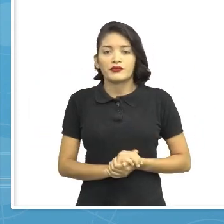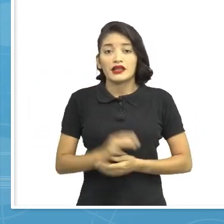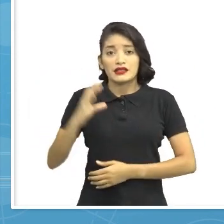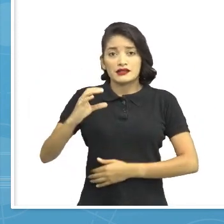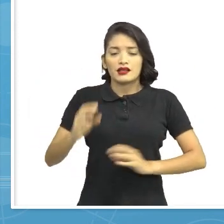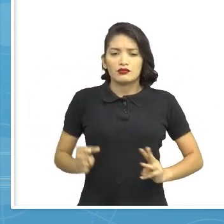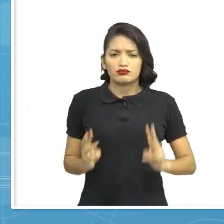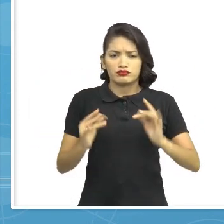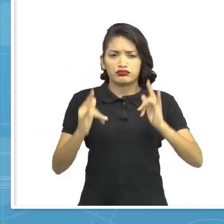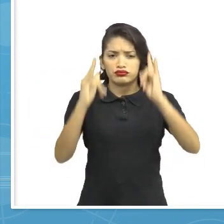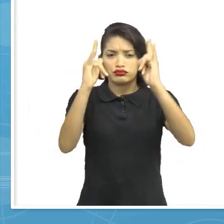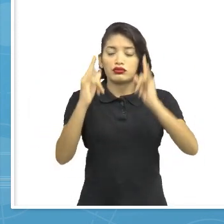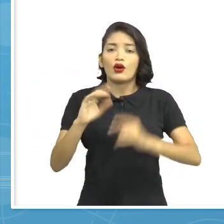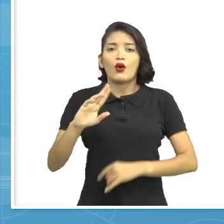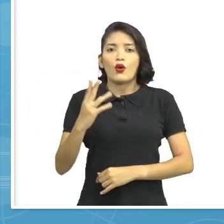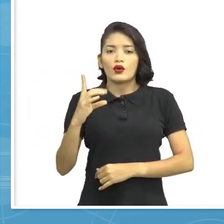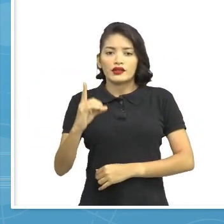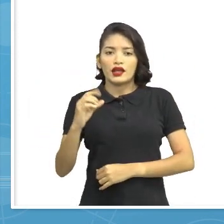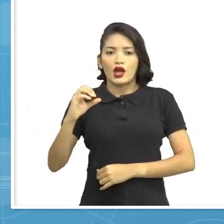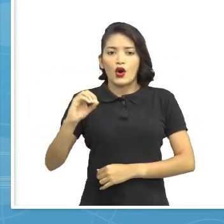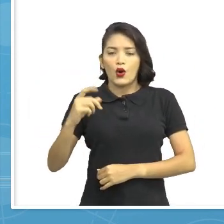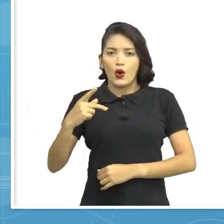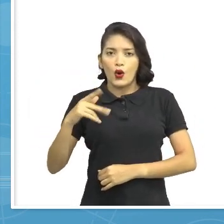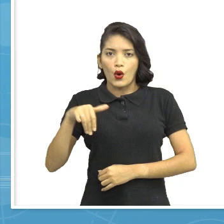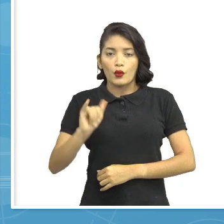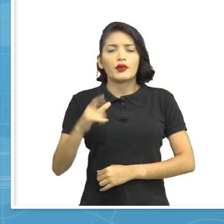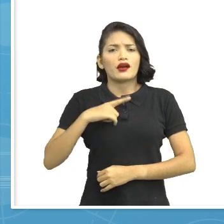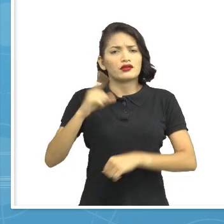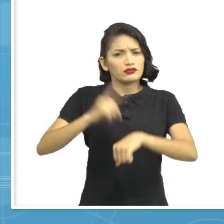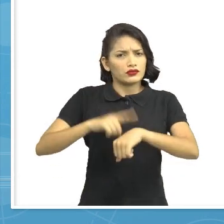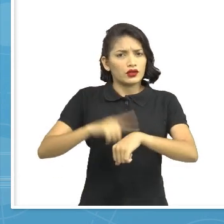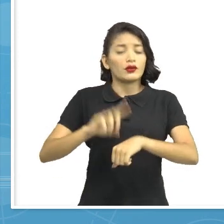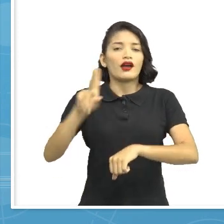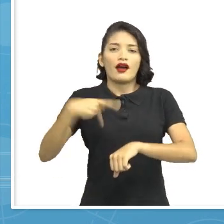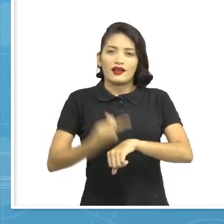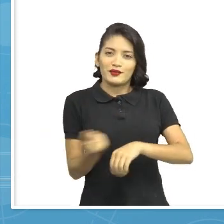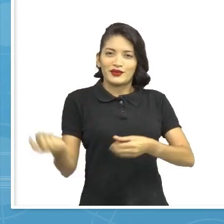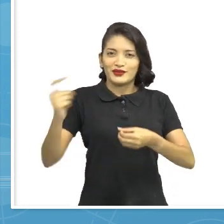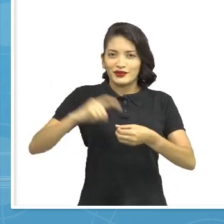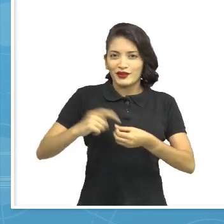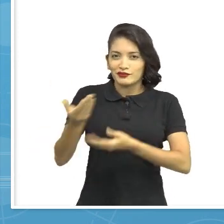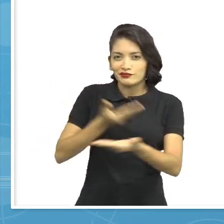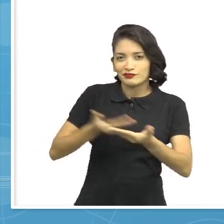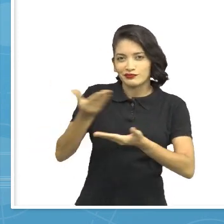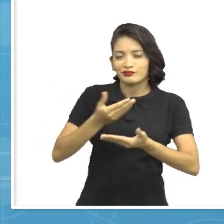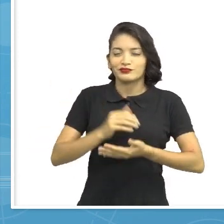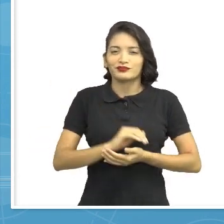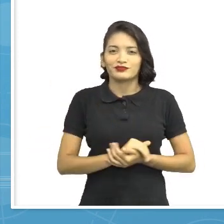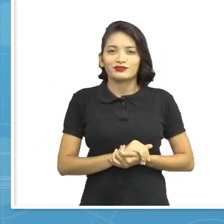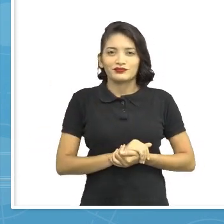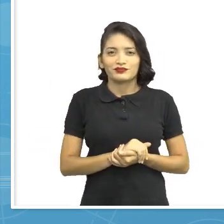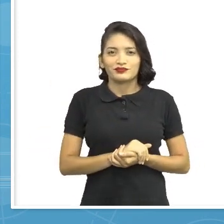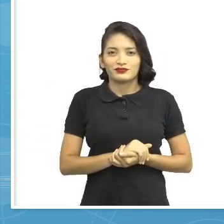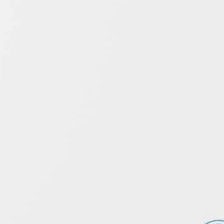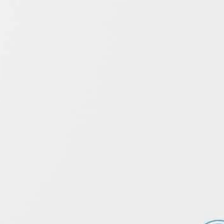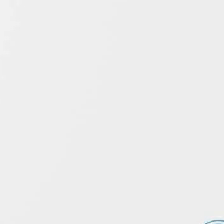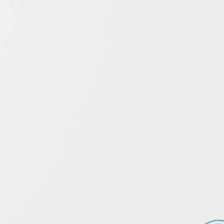edifícios ou D, OP? Então vocês vão ter um tempo para realizar essa atividade, daqui a pouquinho a gente volta para corrigir.